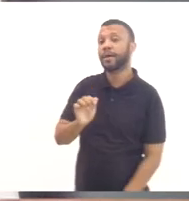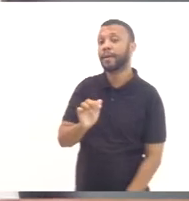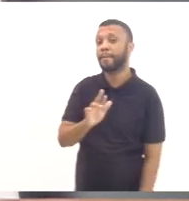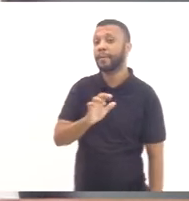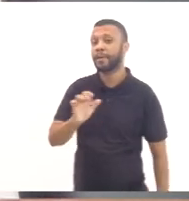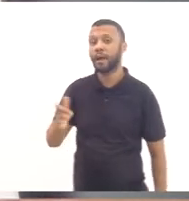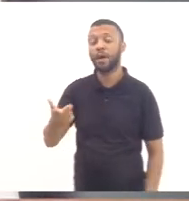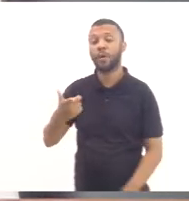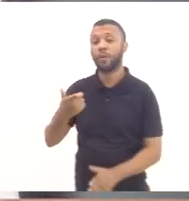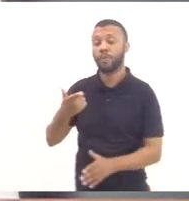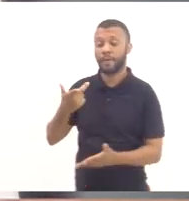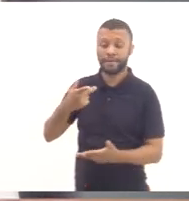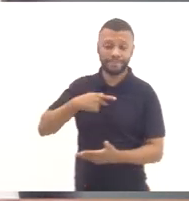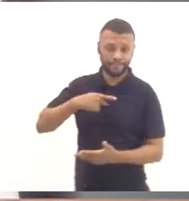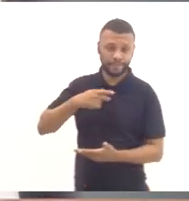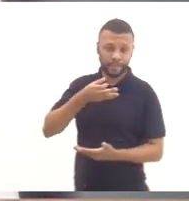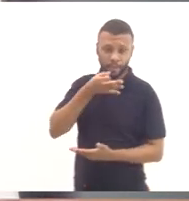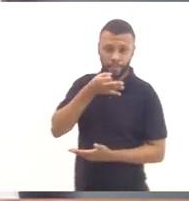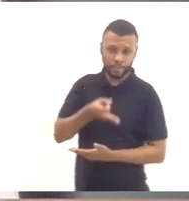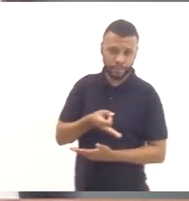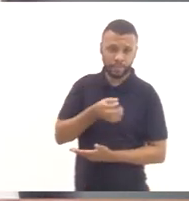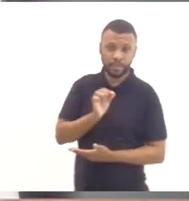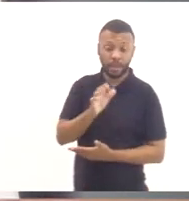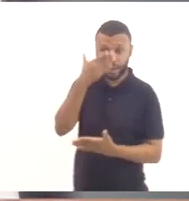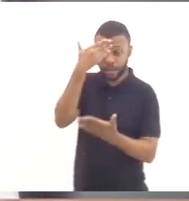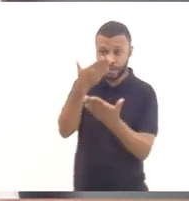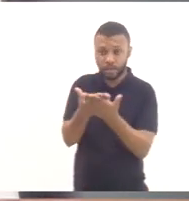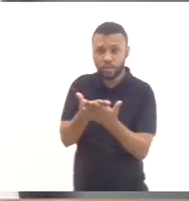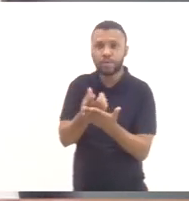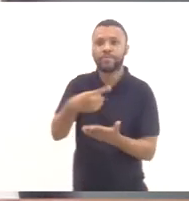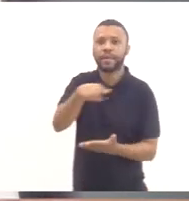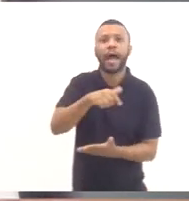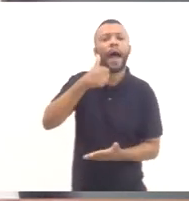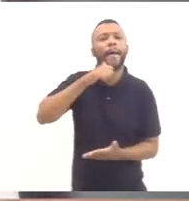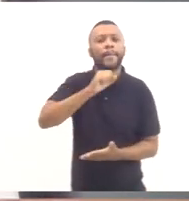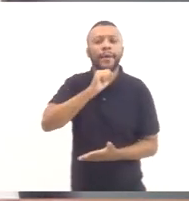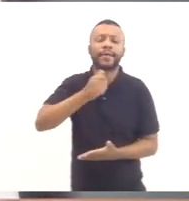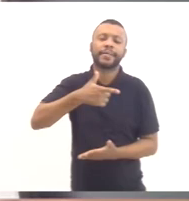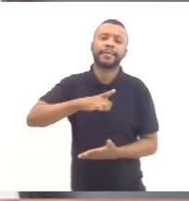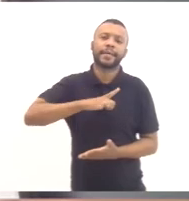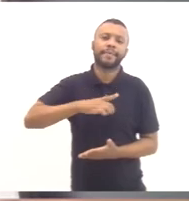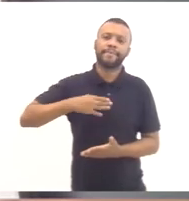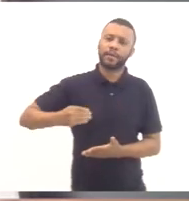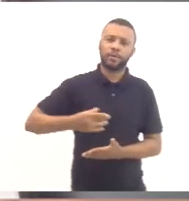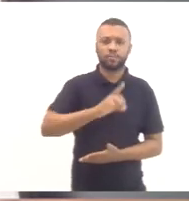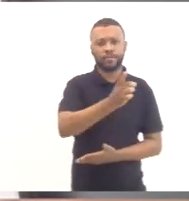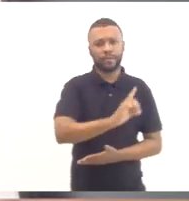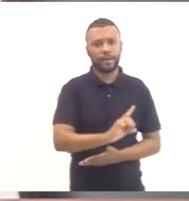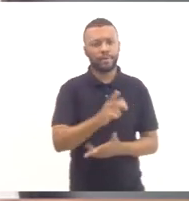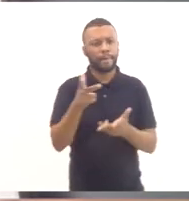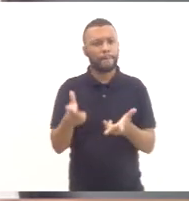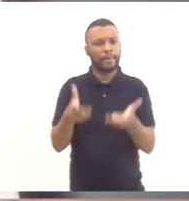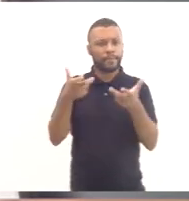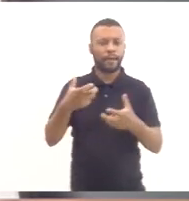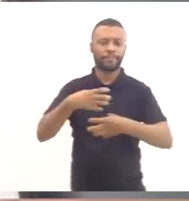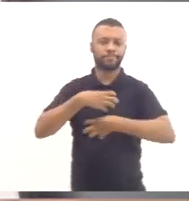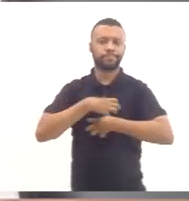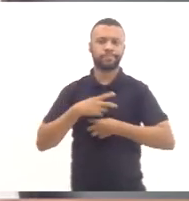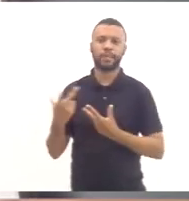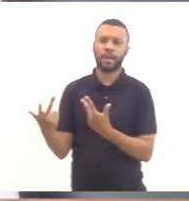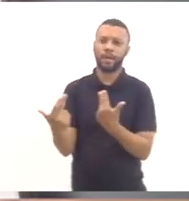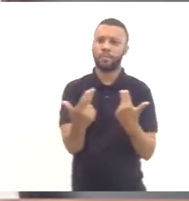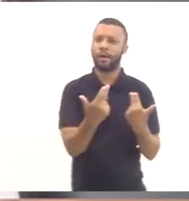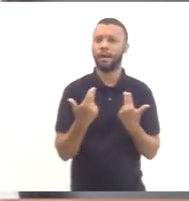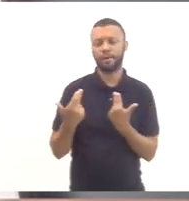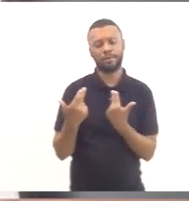como eu acredito que as mães que tem um filho com deficiência devem perceber tenho a mesma sensação mesmo